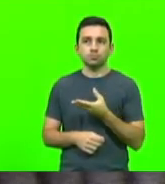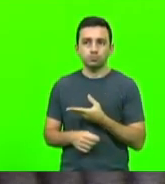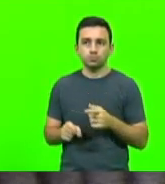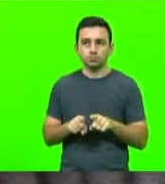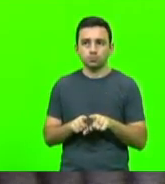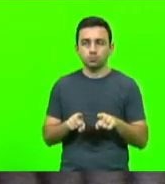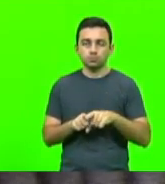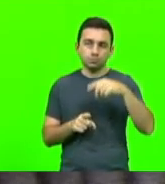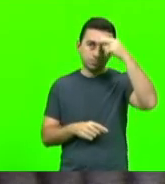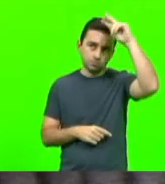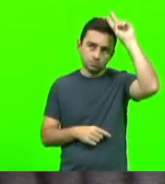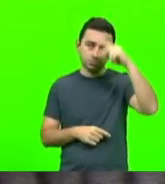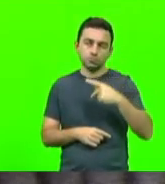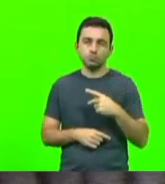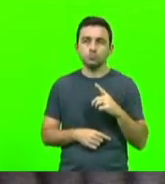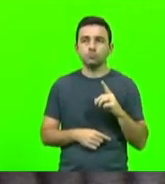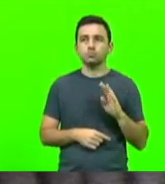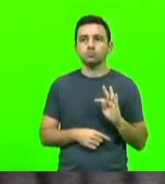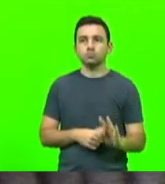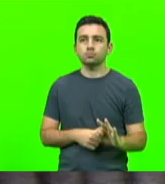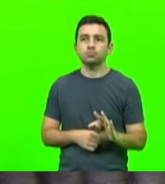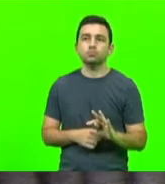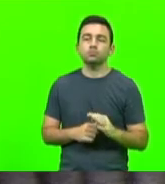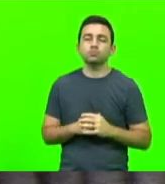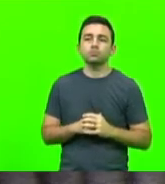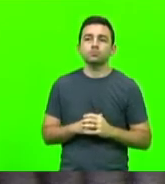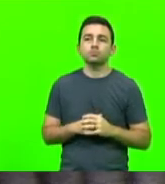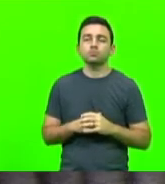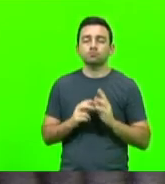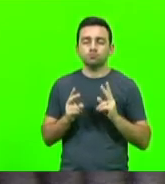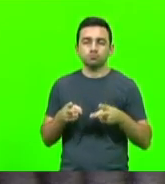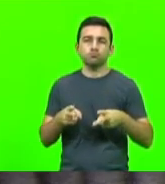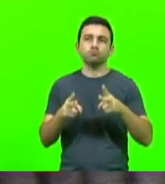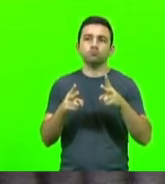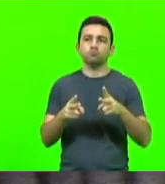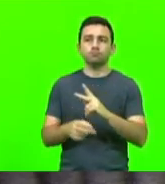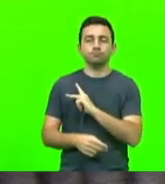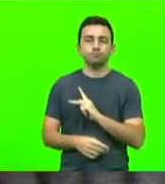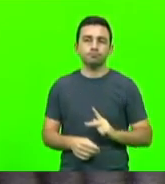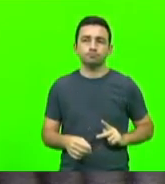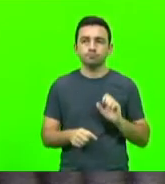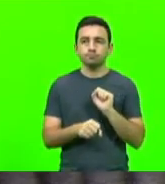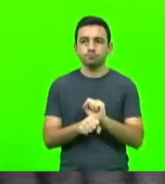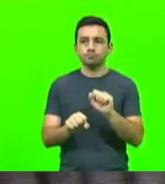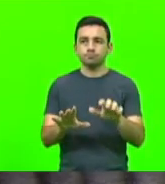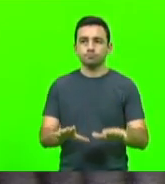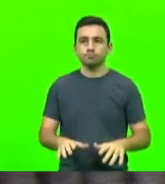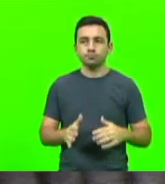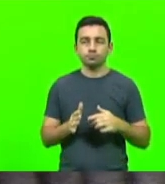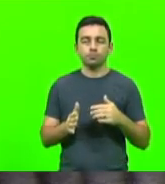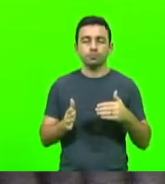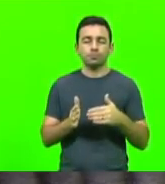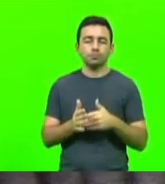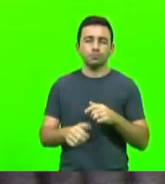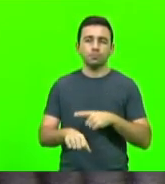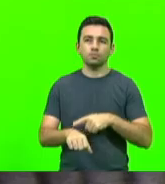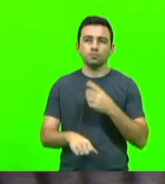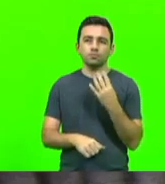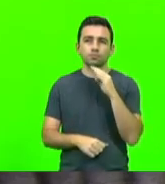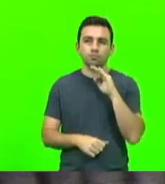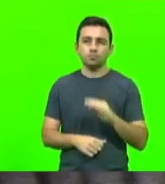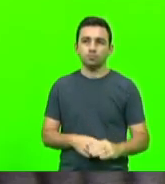Bloco PDT, PSDB, Republicanos, ato contínuo. O senhor presidente suspendeu a sessão até às 16 horas. Reaberta a sessão, o senhor presidente